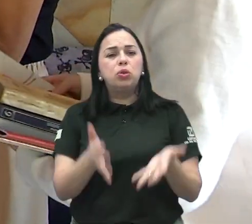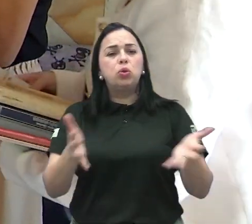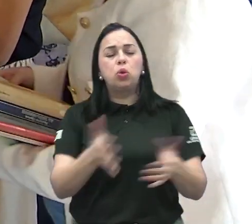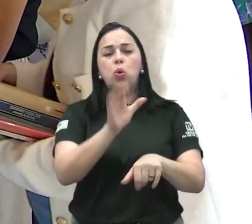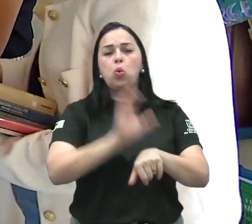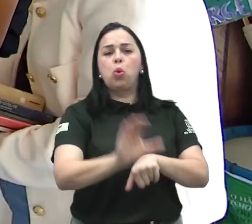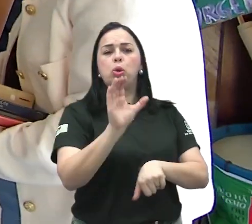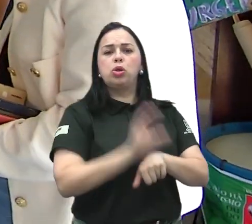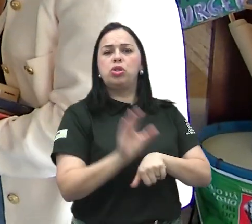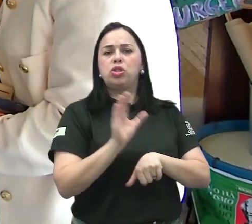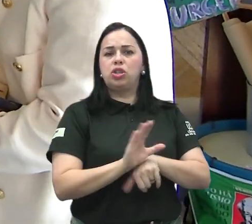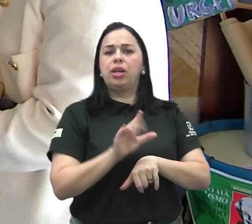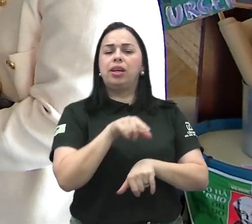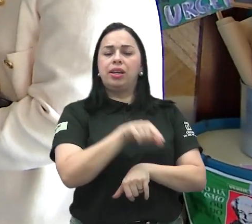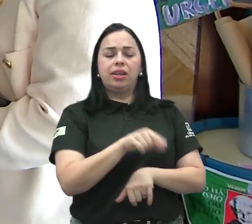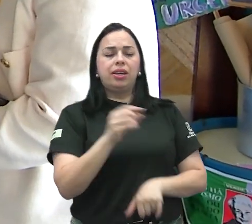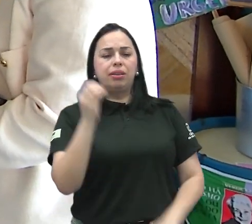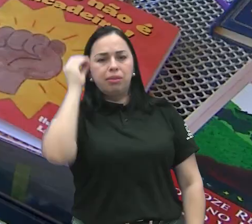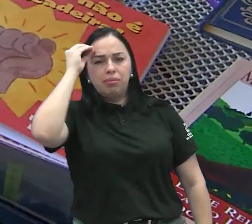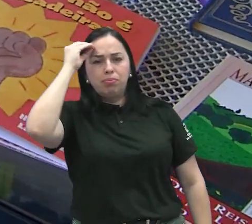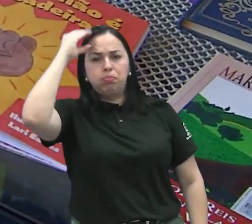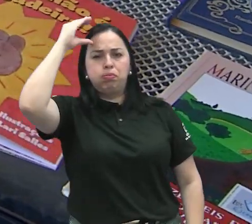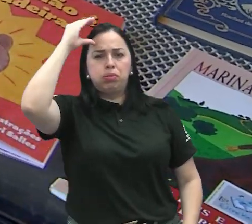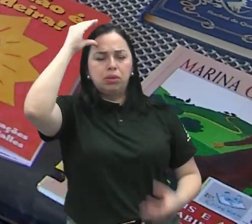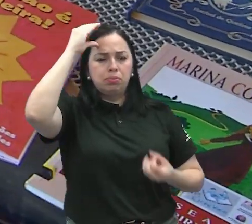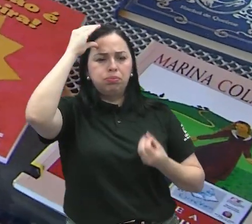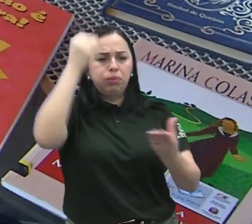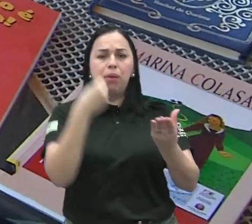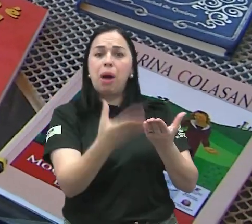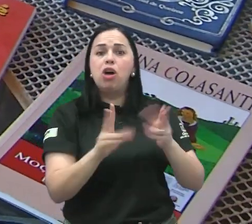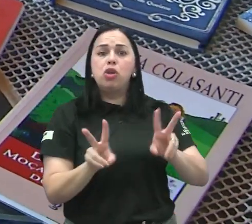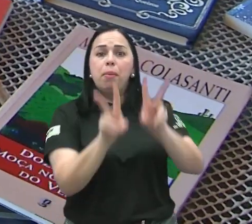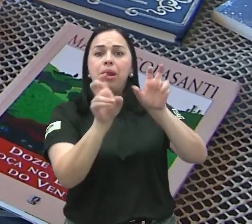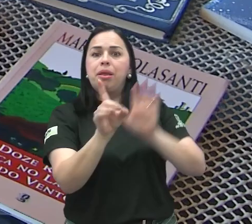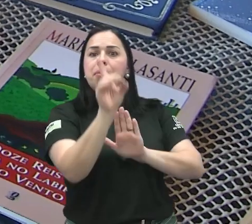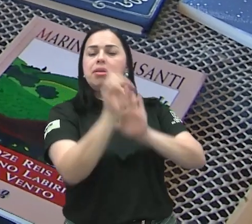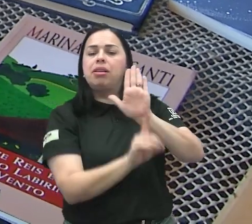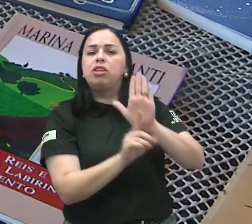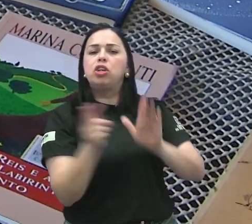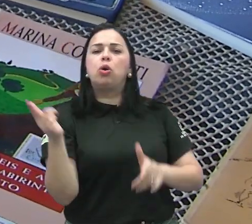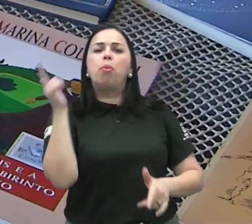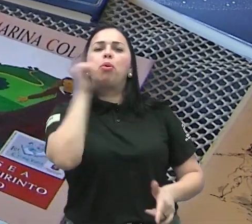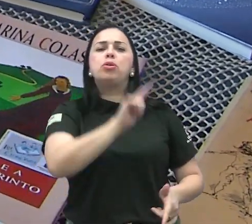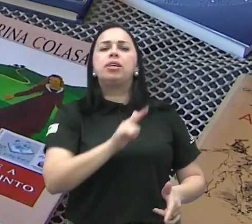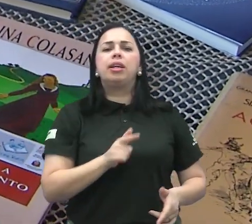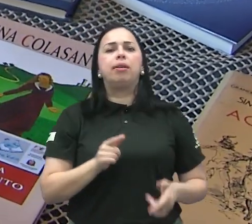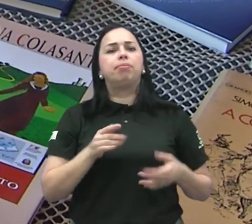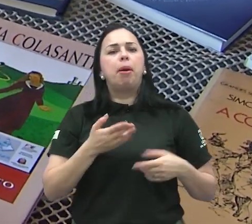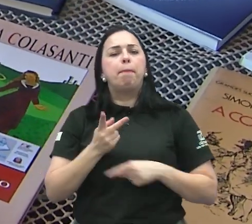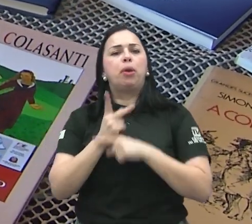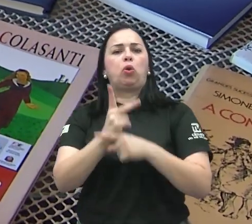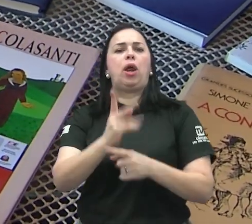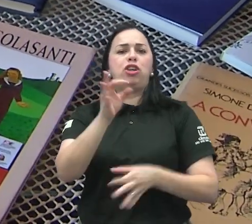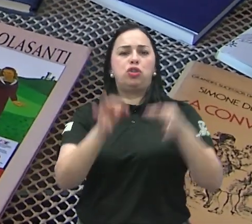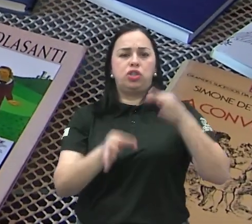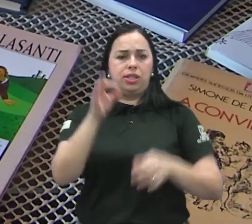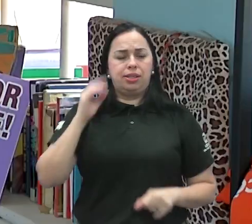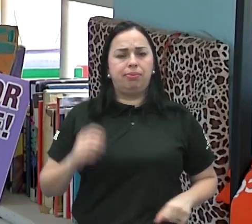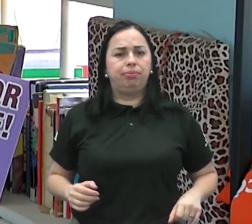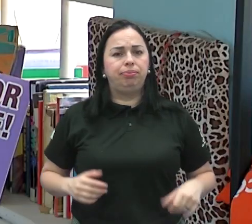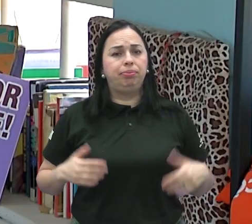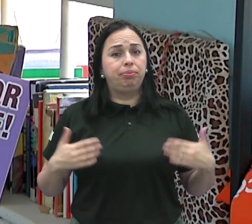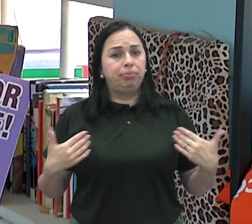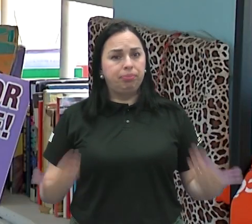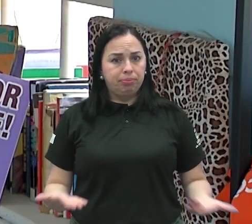Populares, que promove curso de formação que amplia o conhecimento sobre direito e como acessar a justiça.